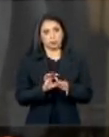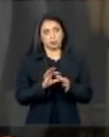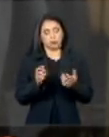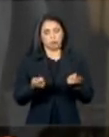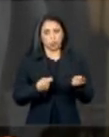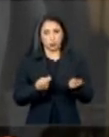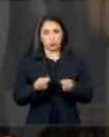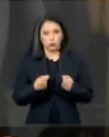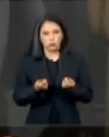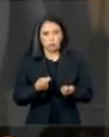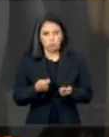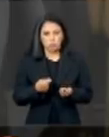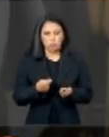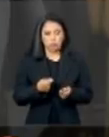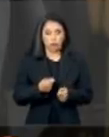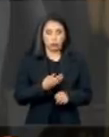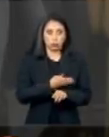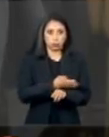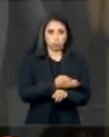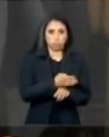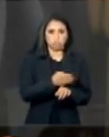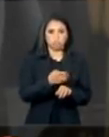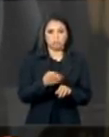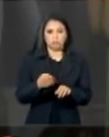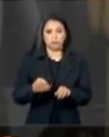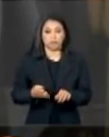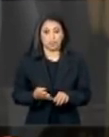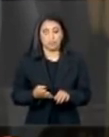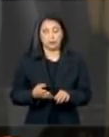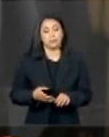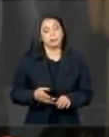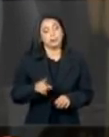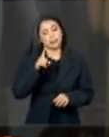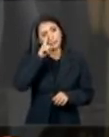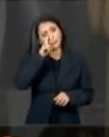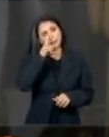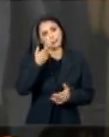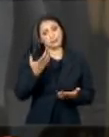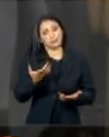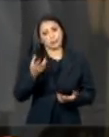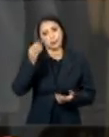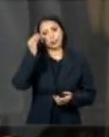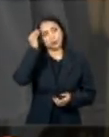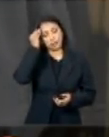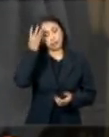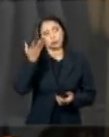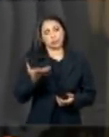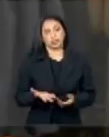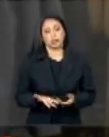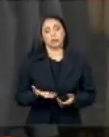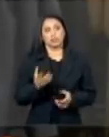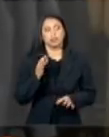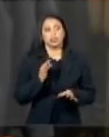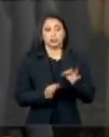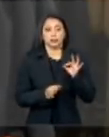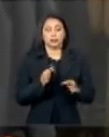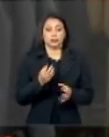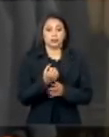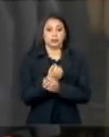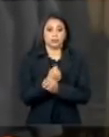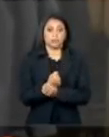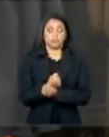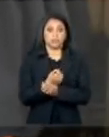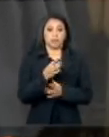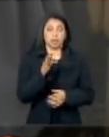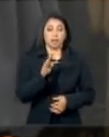tempo soaria um tanto quanto perigoso a segurança jurídica ea confiança legítima seria conferir ao tribunal de contas da união